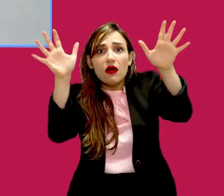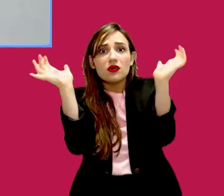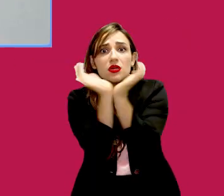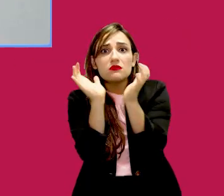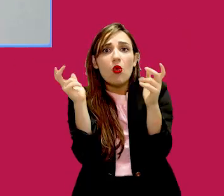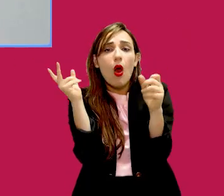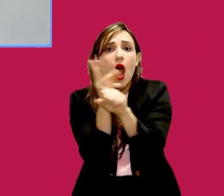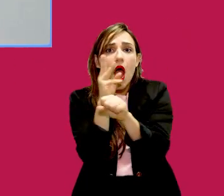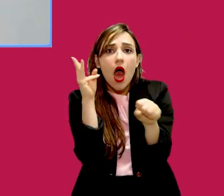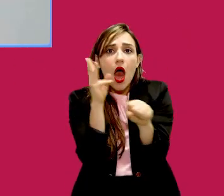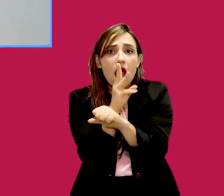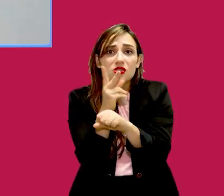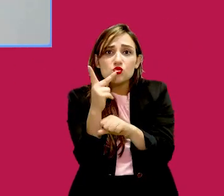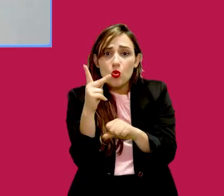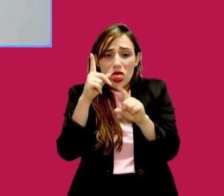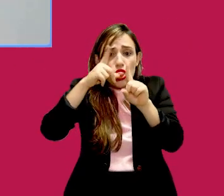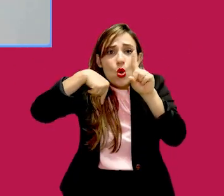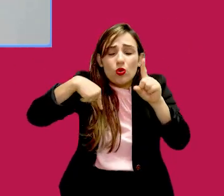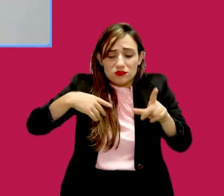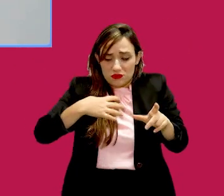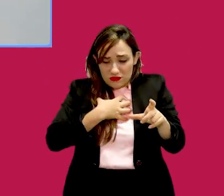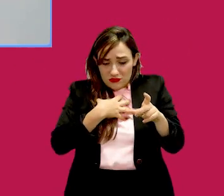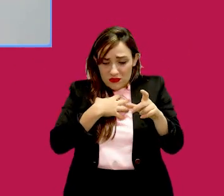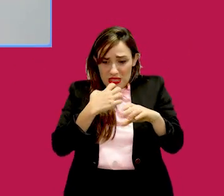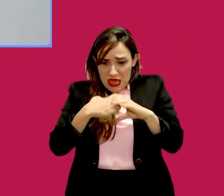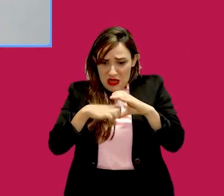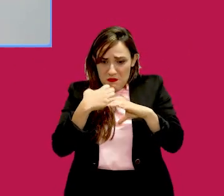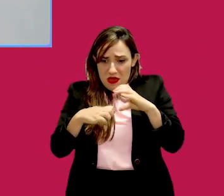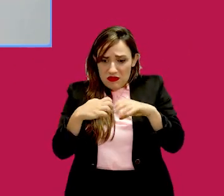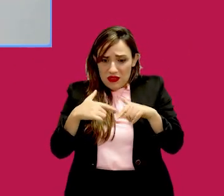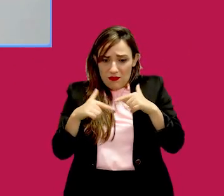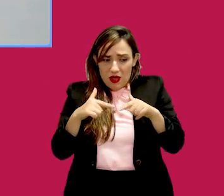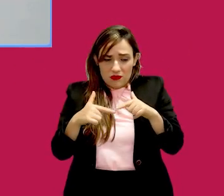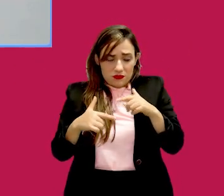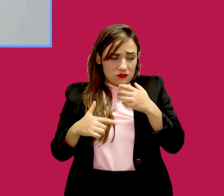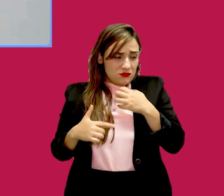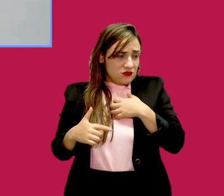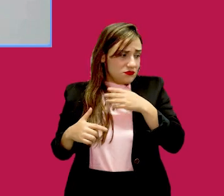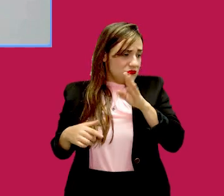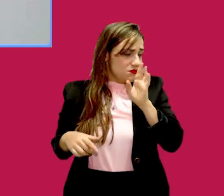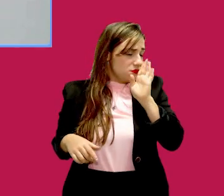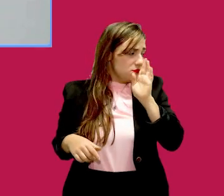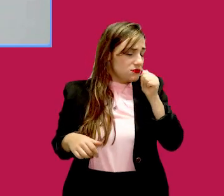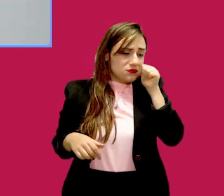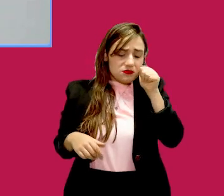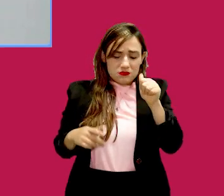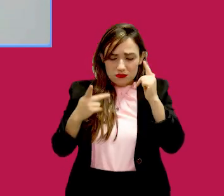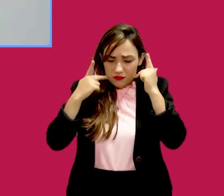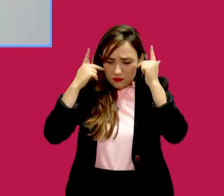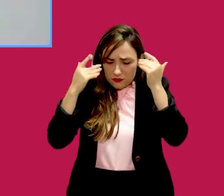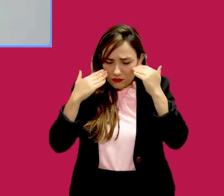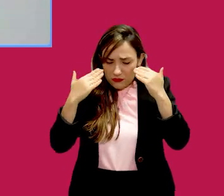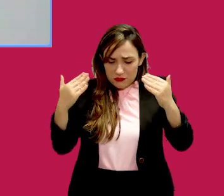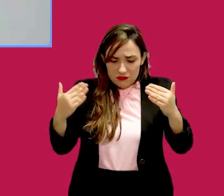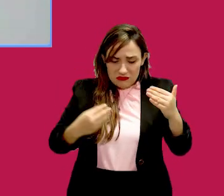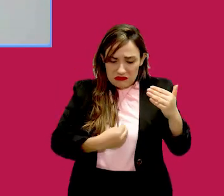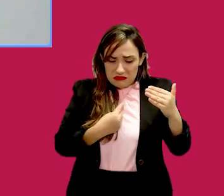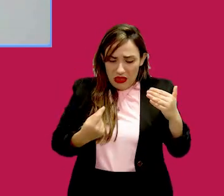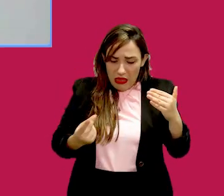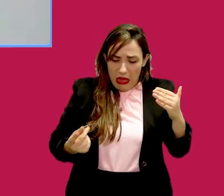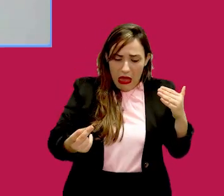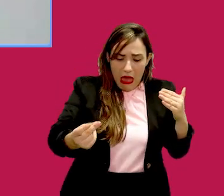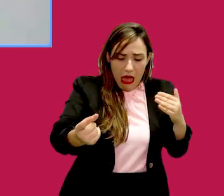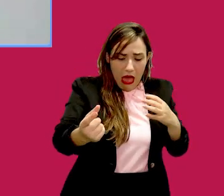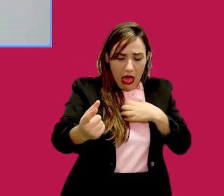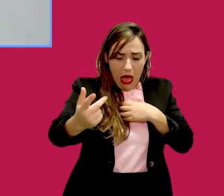grupos de WhatsApp ou no e-mail de trabalho. Isso gera repercussão para essa mulher, para toda a vida dela,